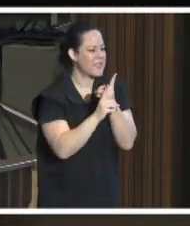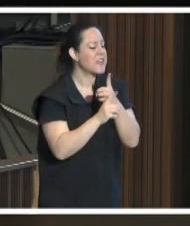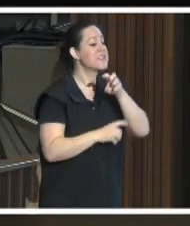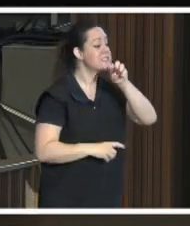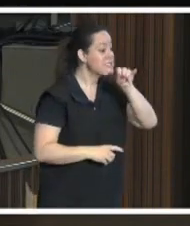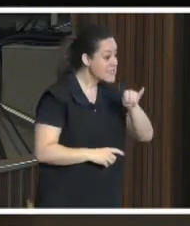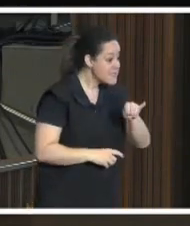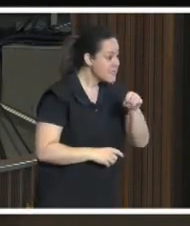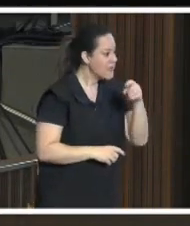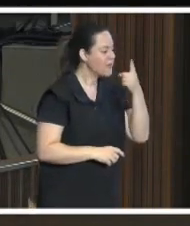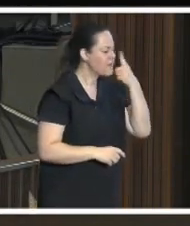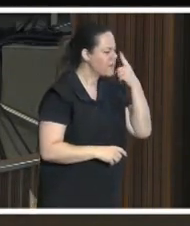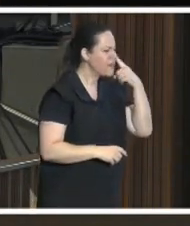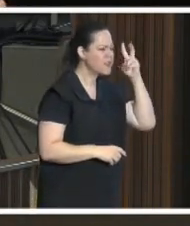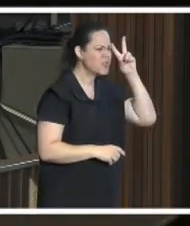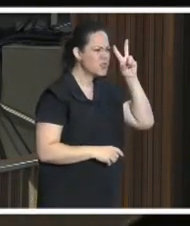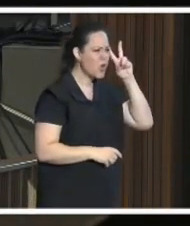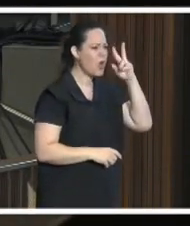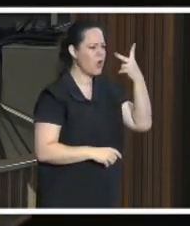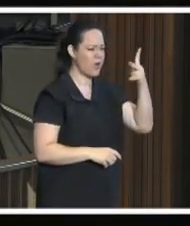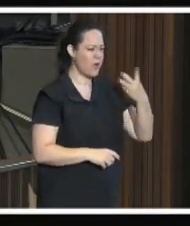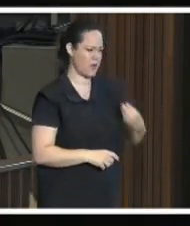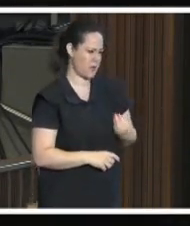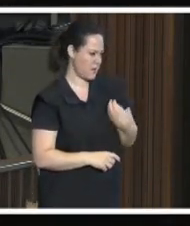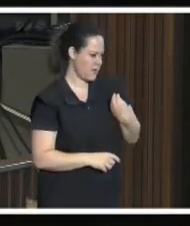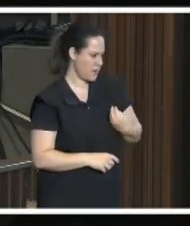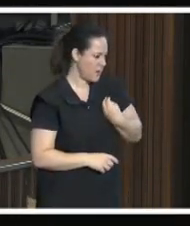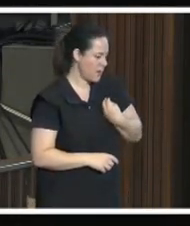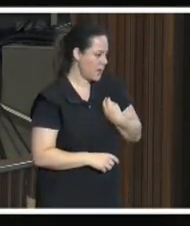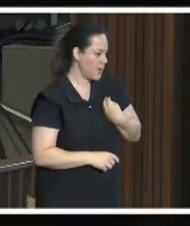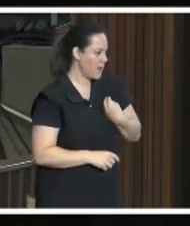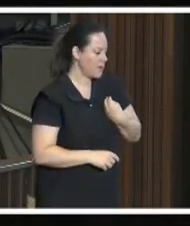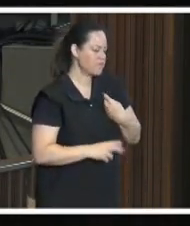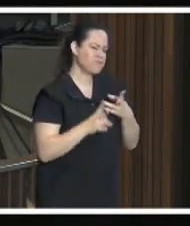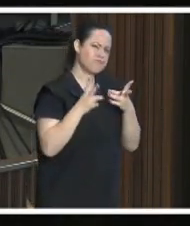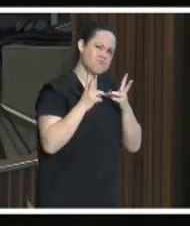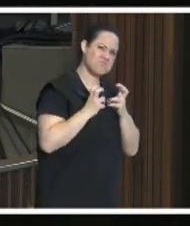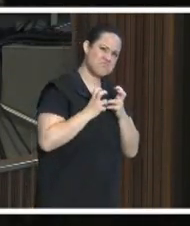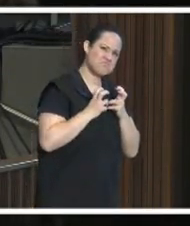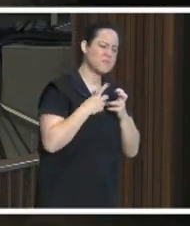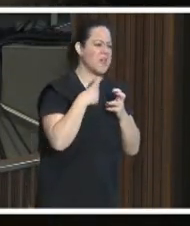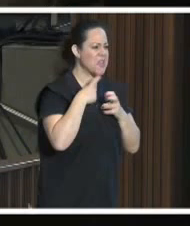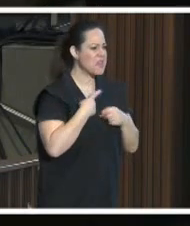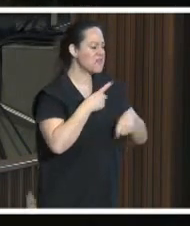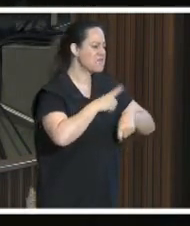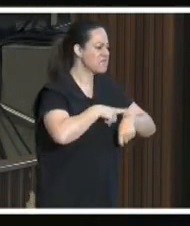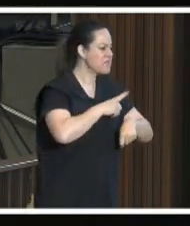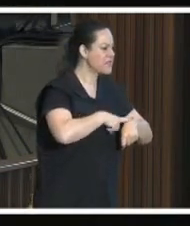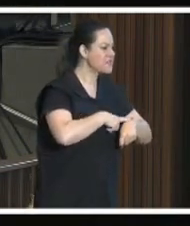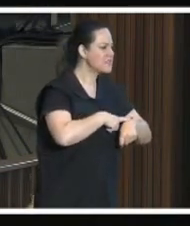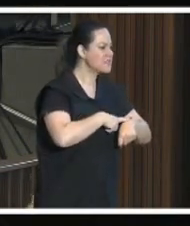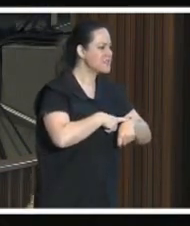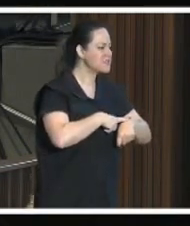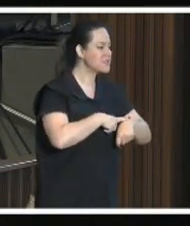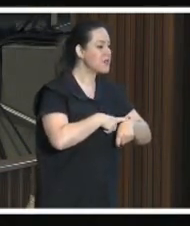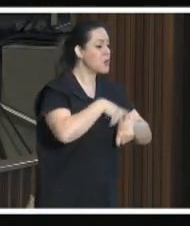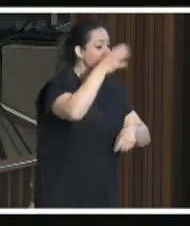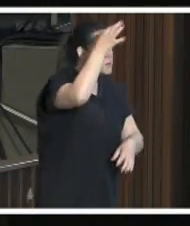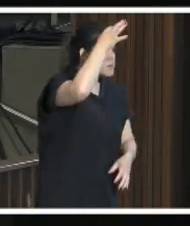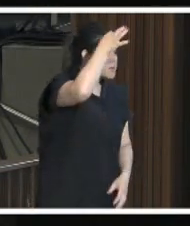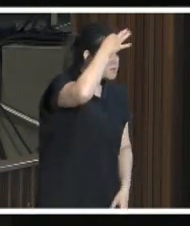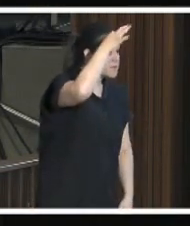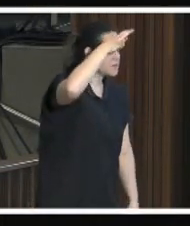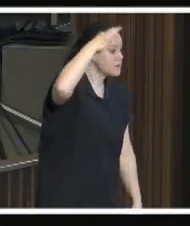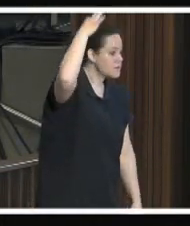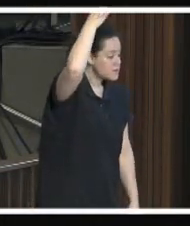você olhar na história da sua vida, você vai encontrar momentos em que o Espírito de